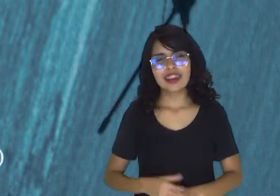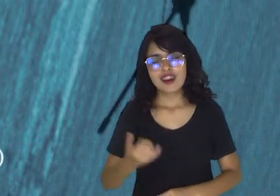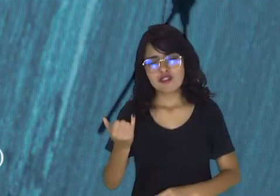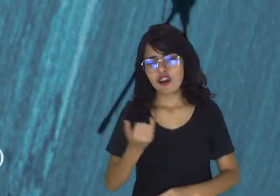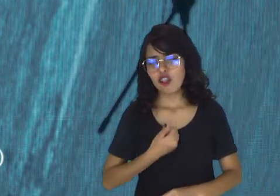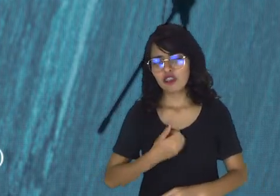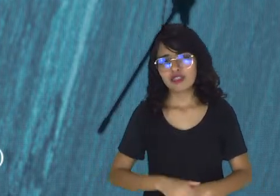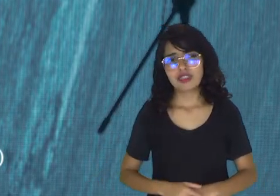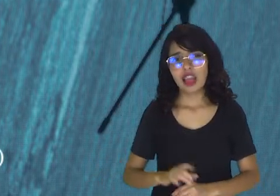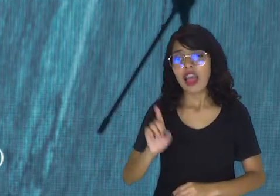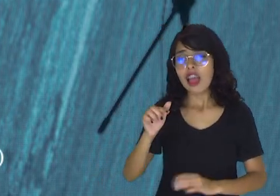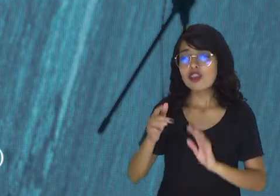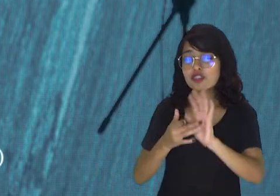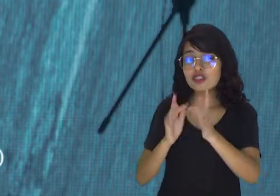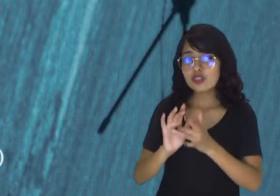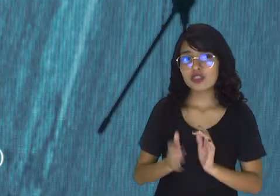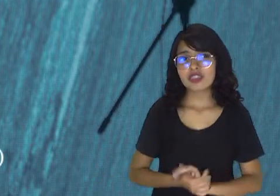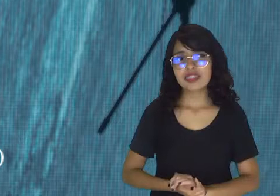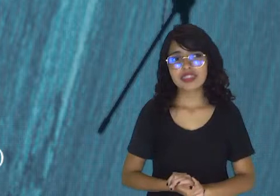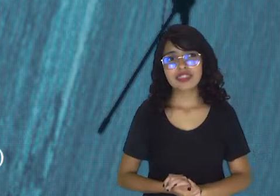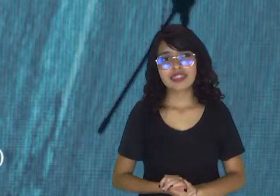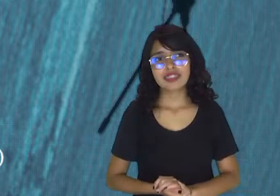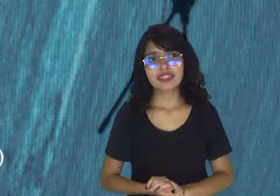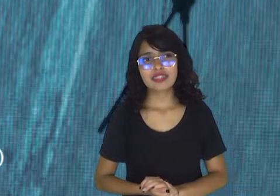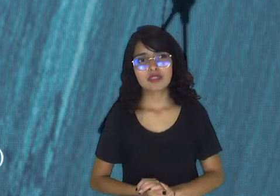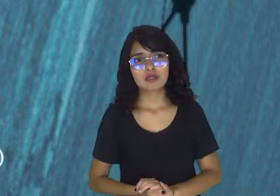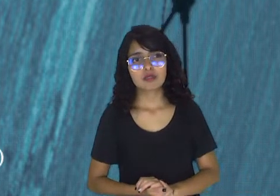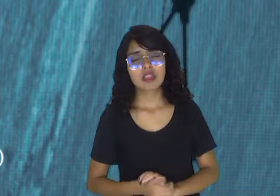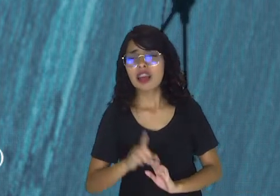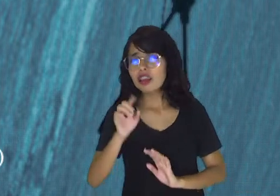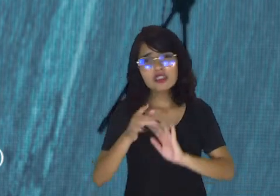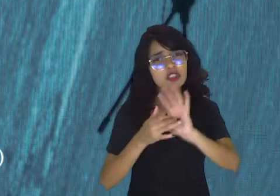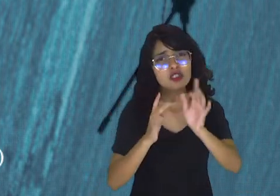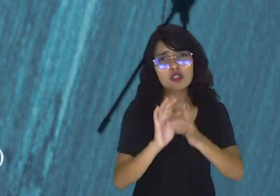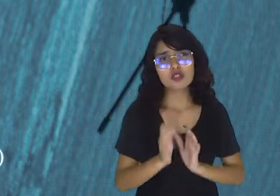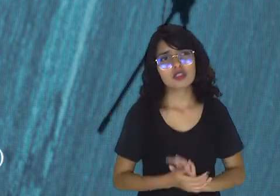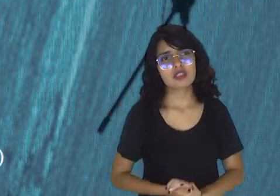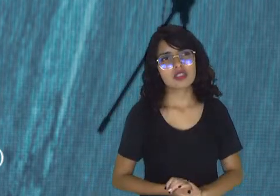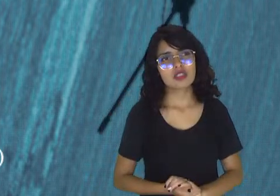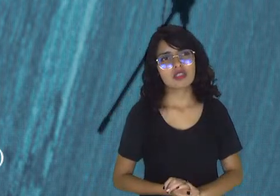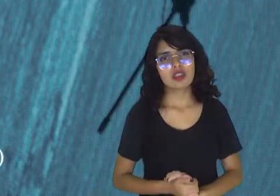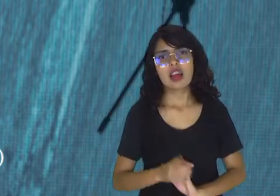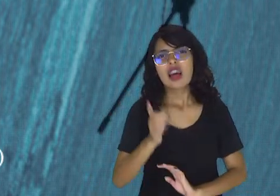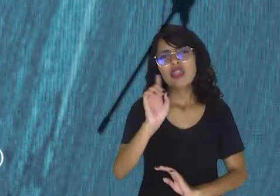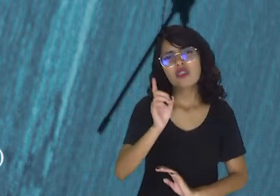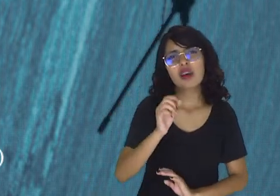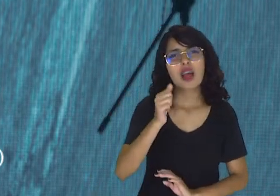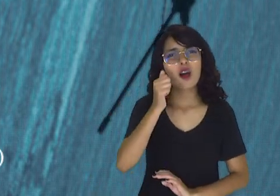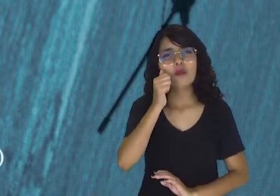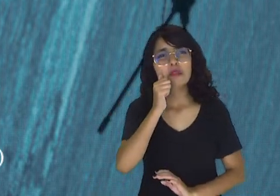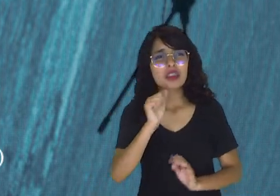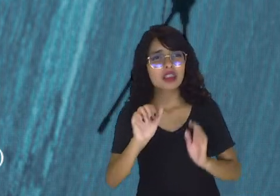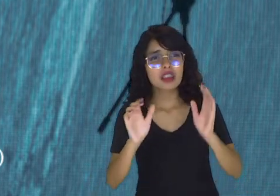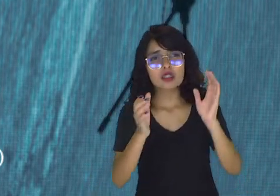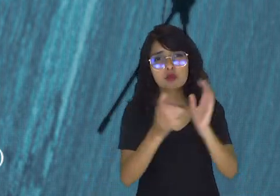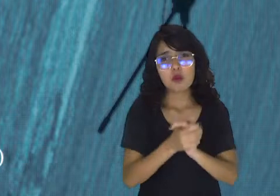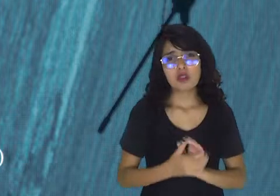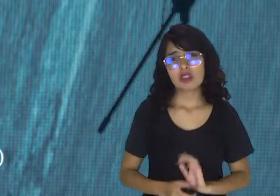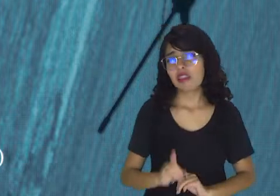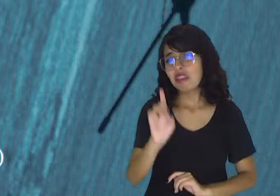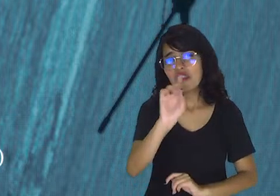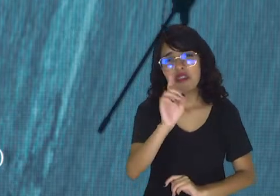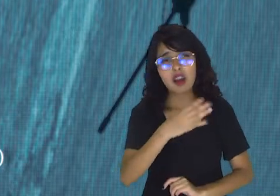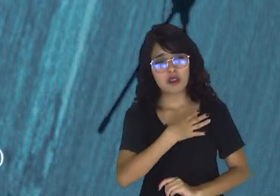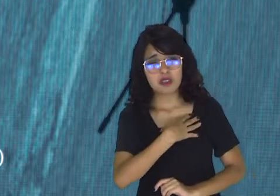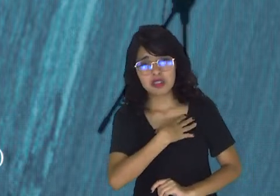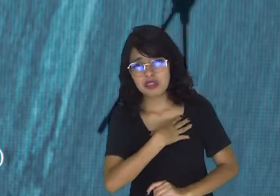Jesus, é Jesus o autor e consumador da nossa fé, irmãos, não é a minha esposa, não são os meus filhos que